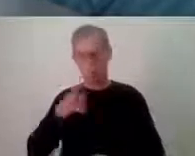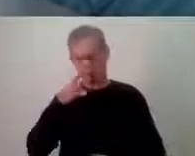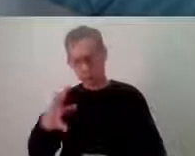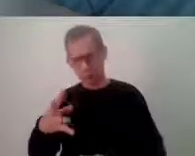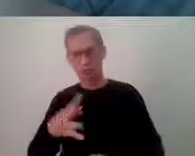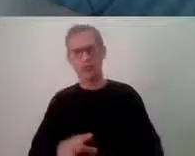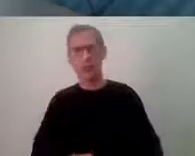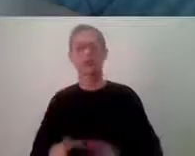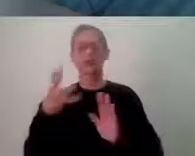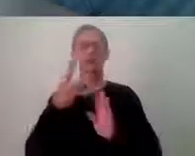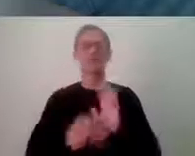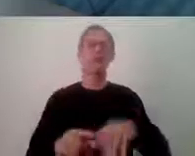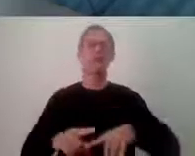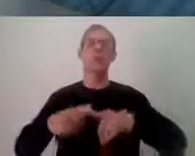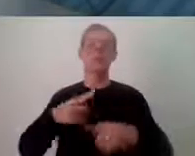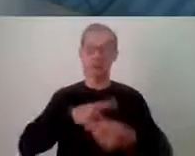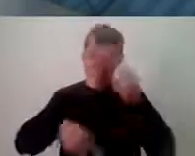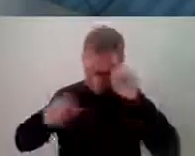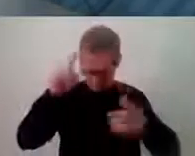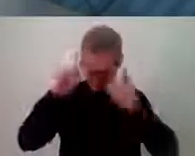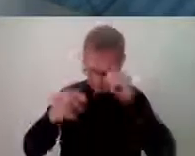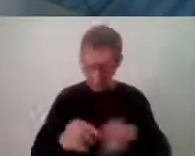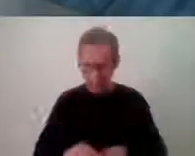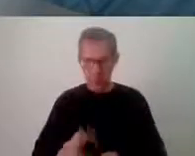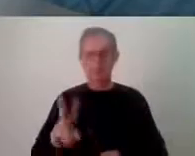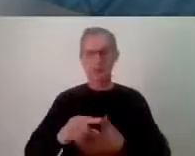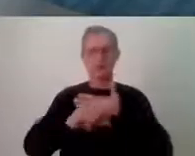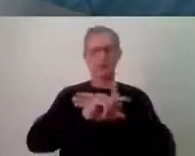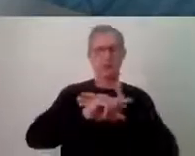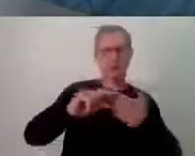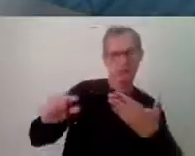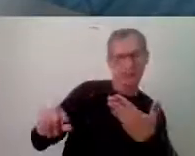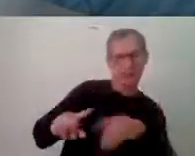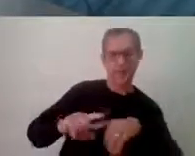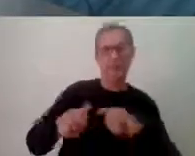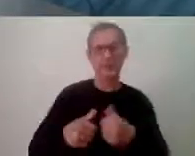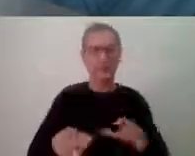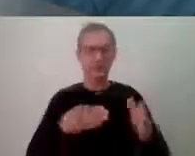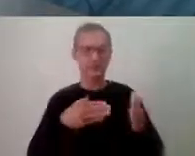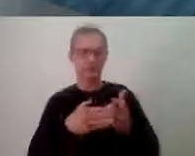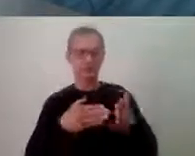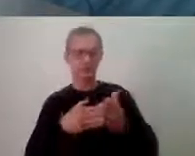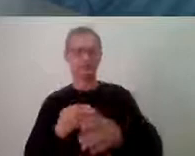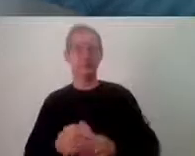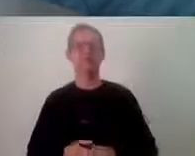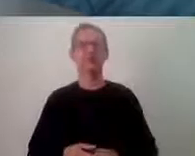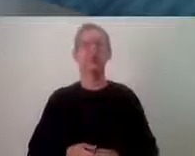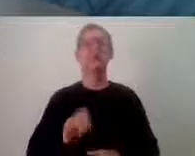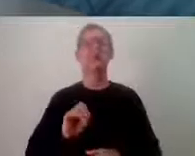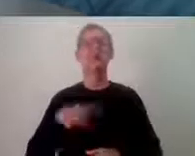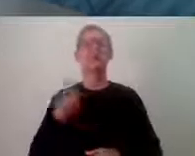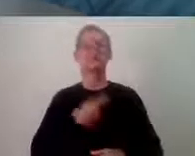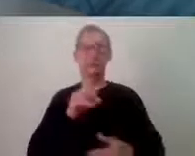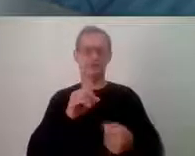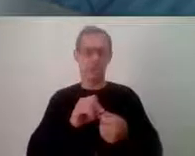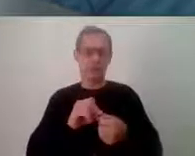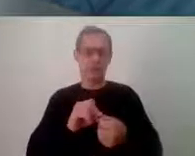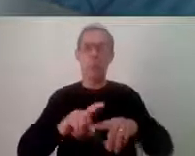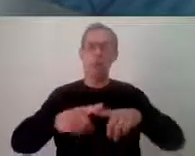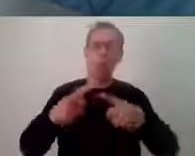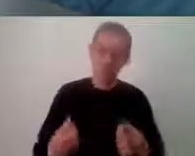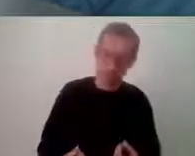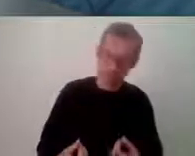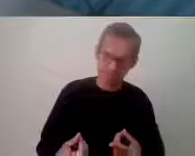Mas aí, qual foi a grande sacada deles? Peraí, tá, esse limite... Mas o que a gente pode fazer a mais?